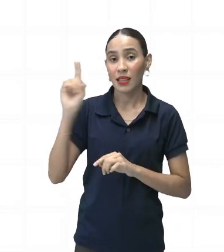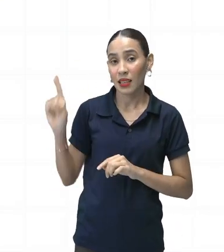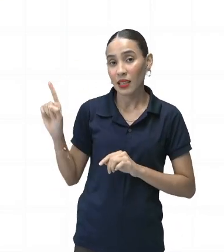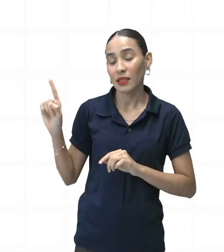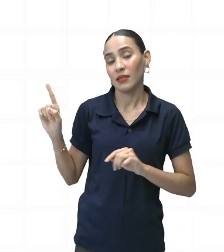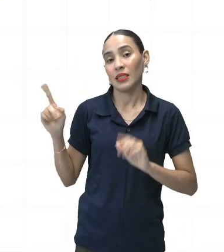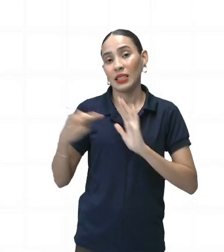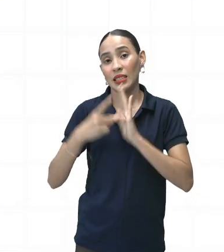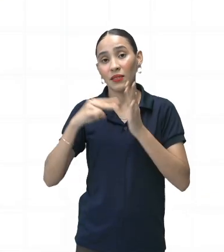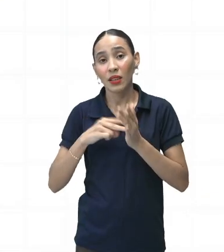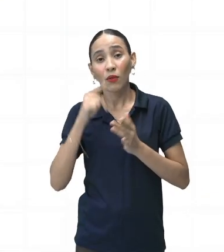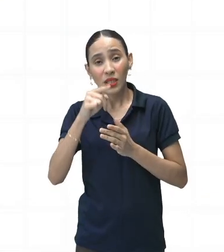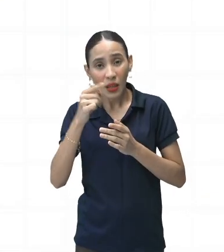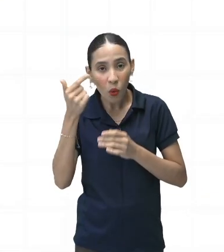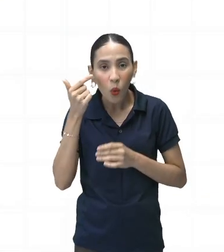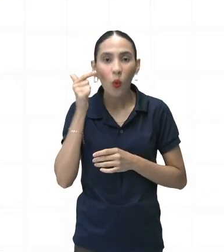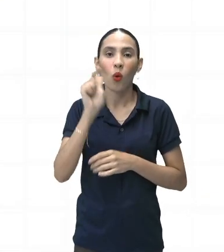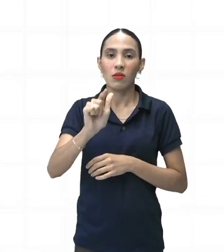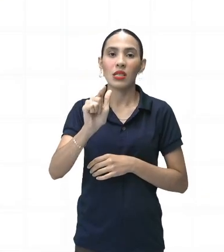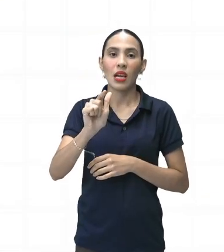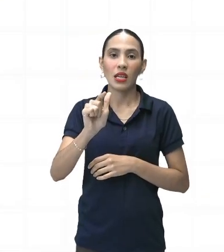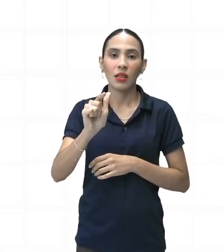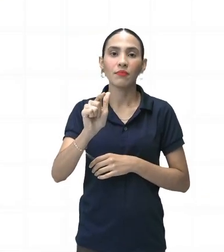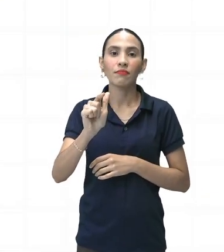metas alcançáveis, tá?